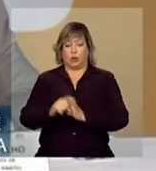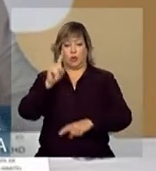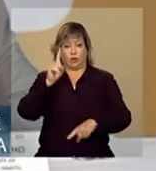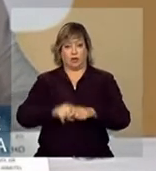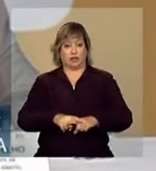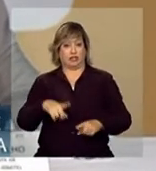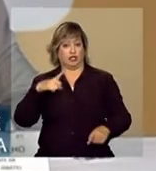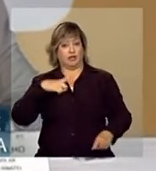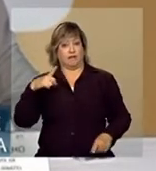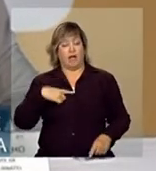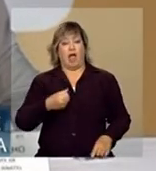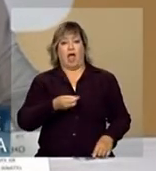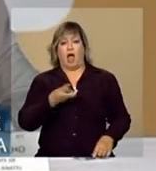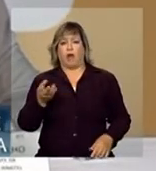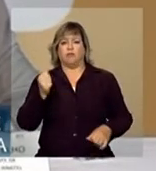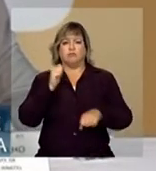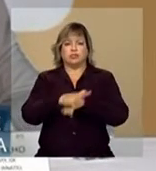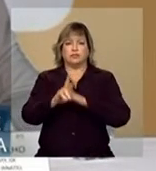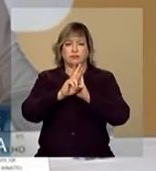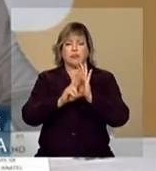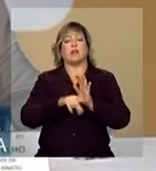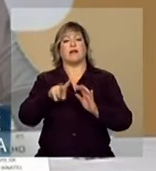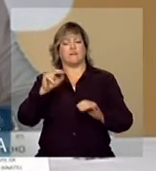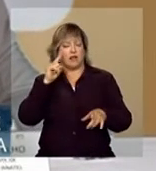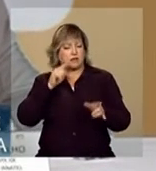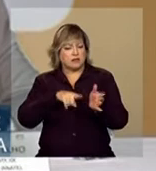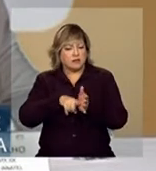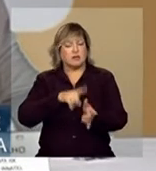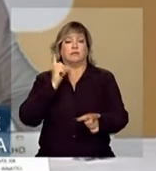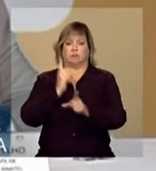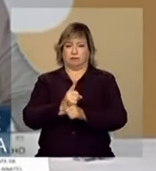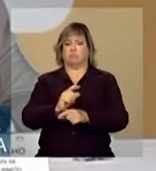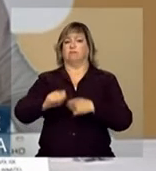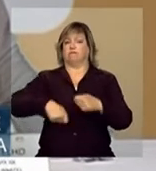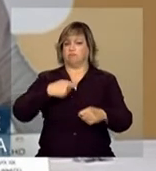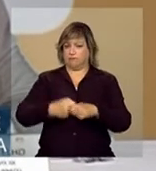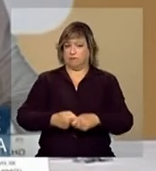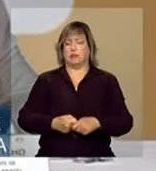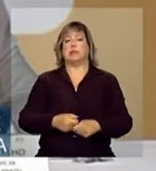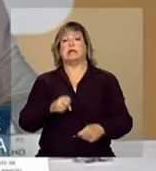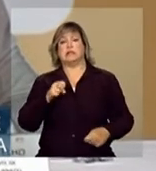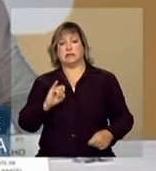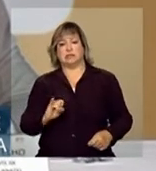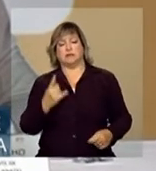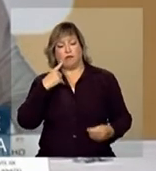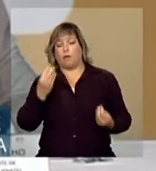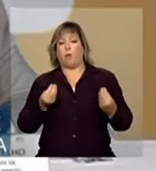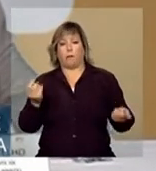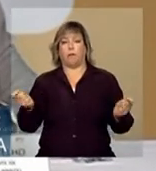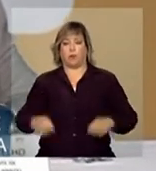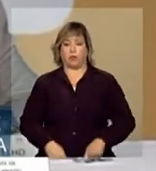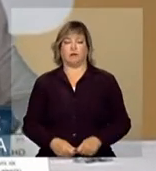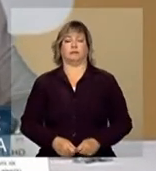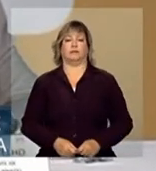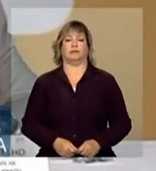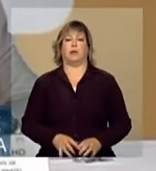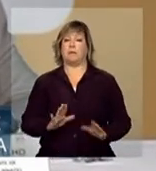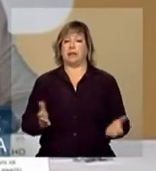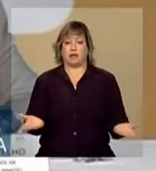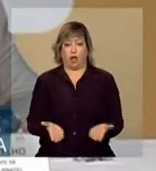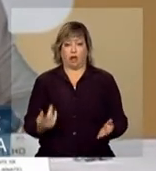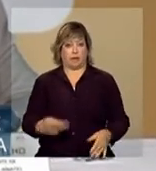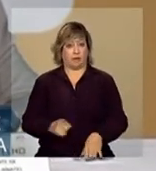fato, algum descumprimento, isso será apurado e punido na medida do possível. Agora, nesse momento, não